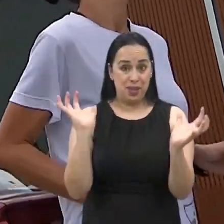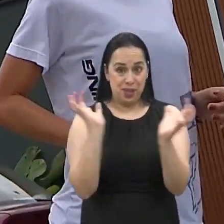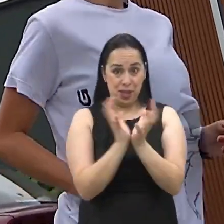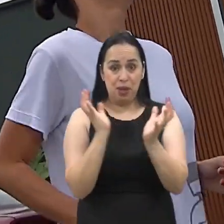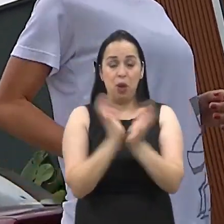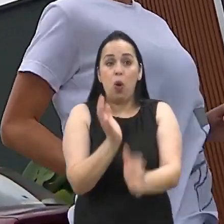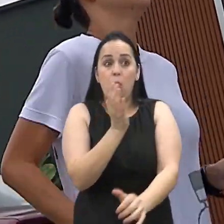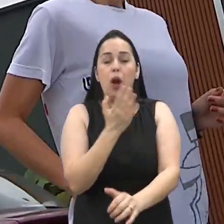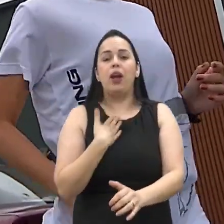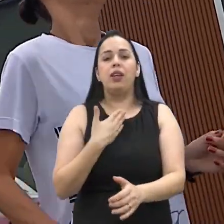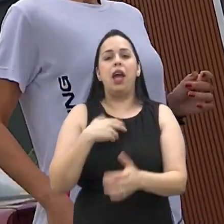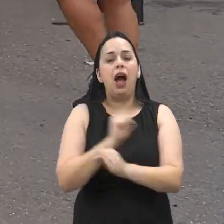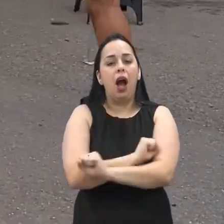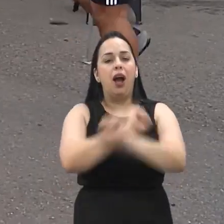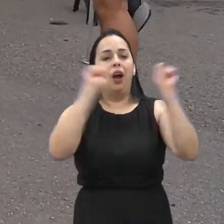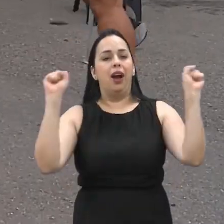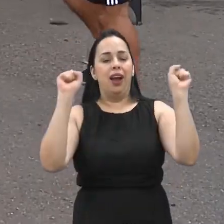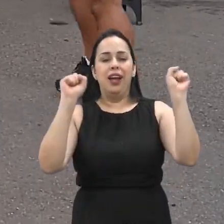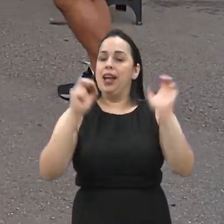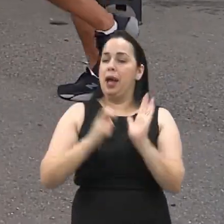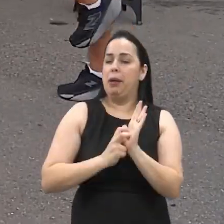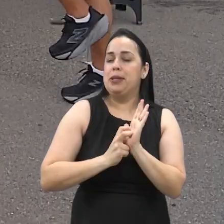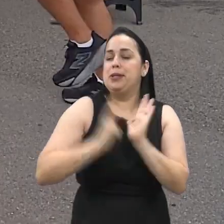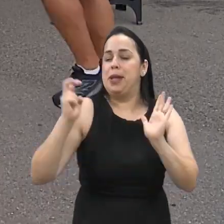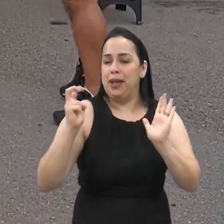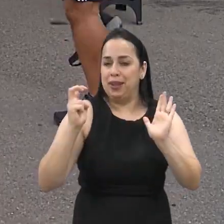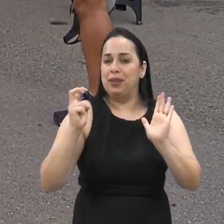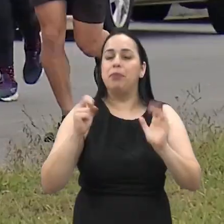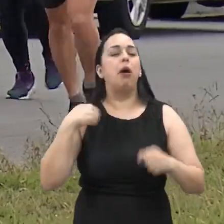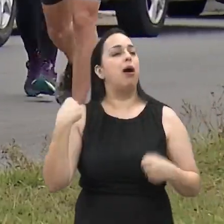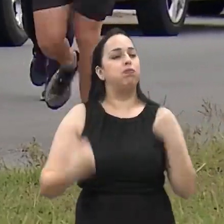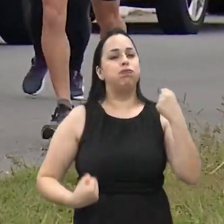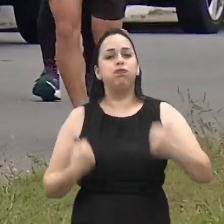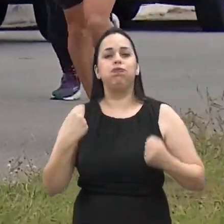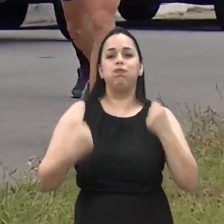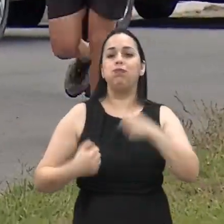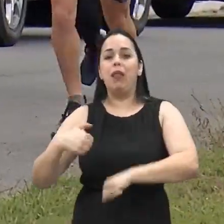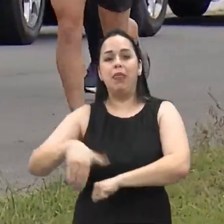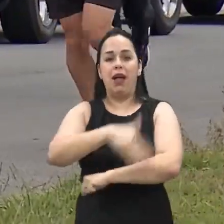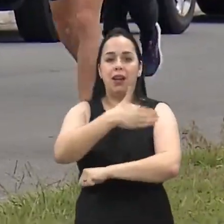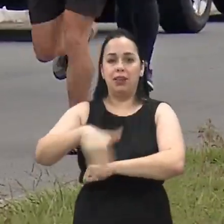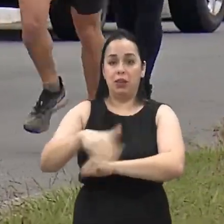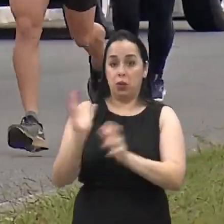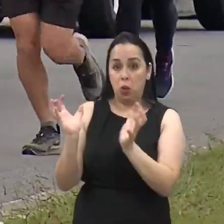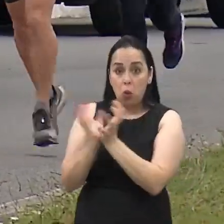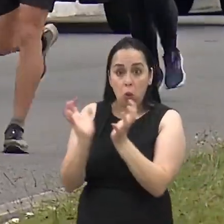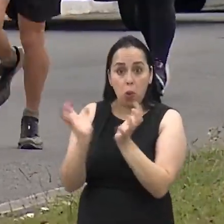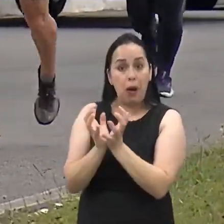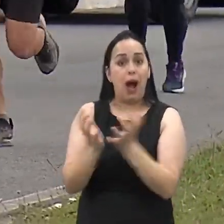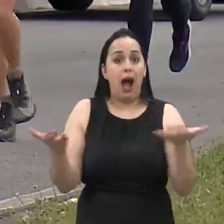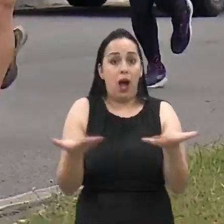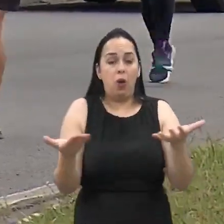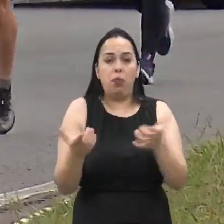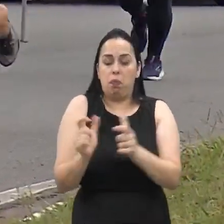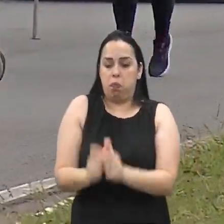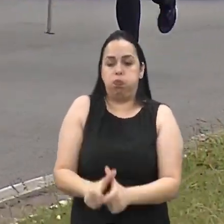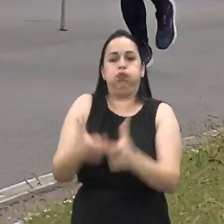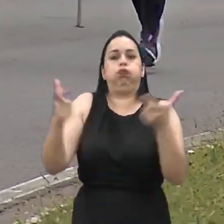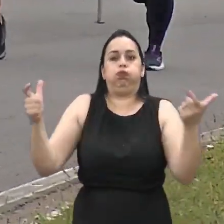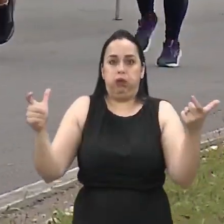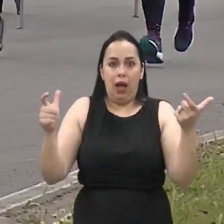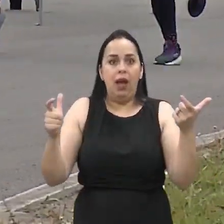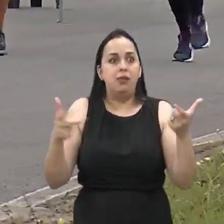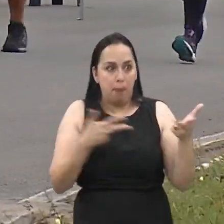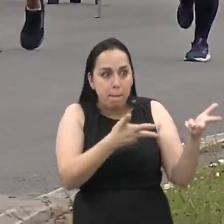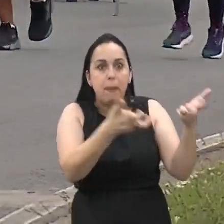desse grupo, que costuma acordar bem cedo, não importa o dia, para correr na rua. Turmas como essas estão cada vez